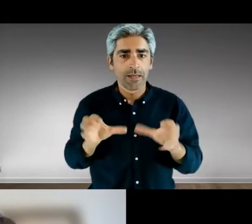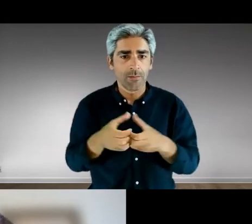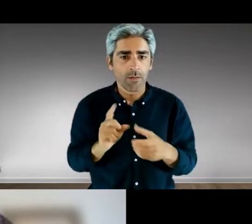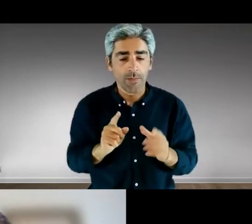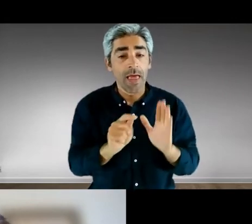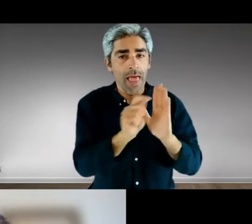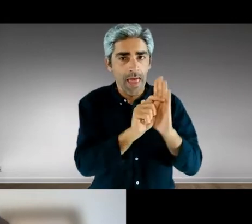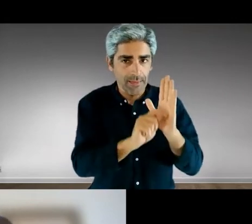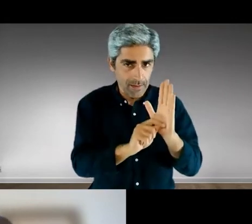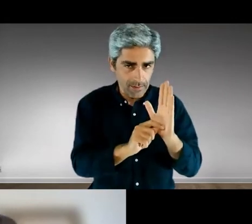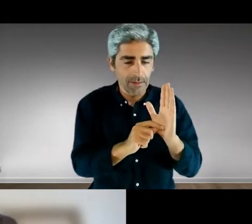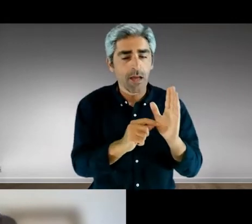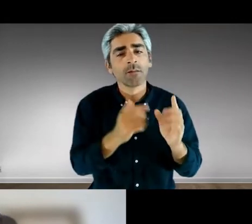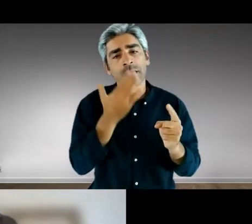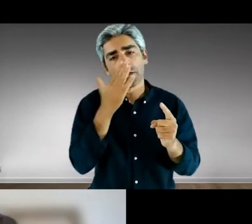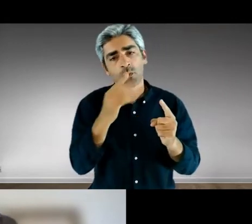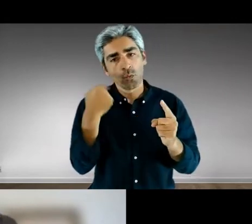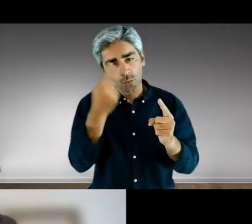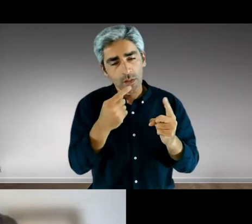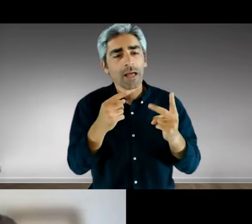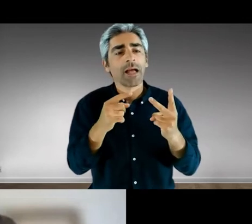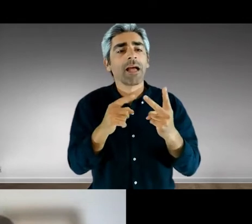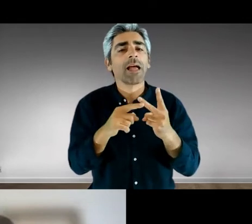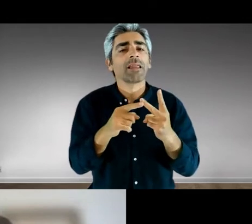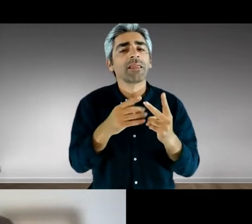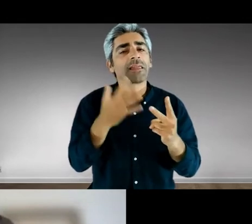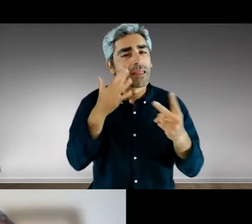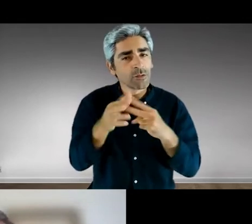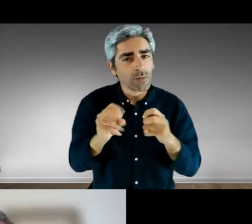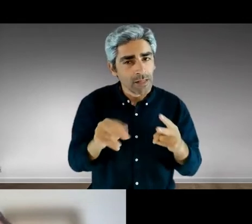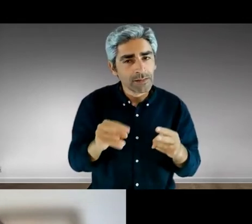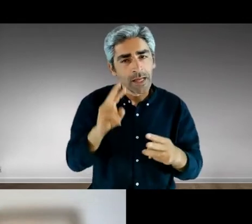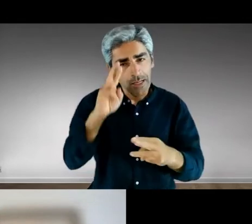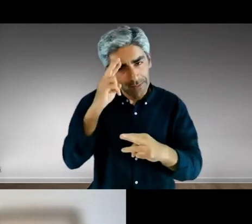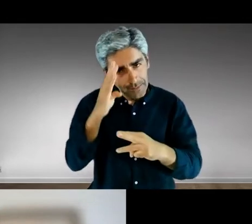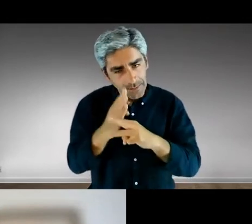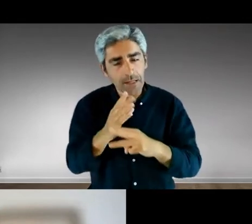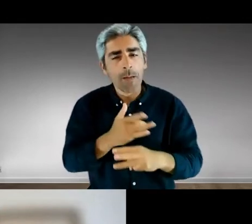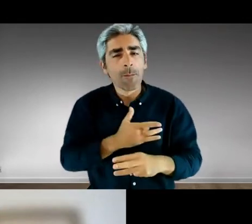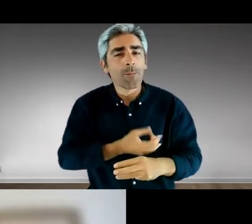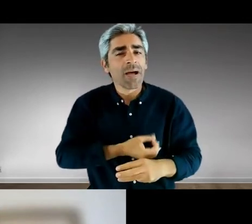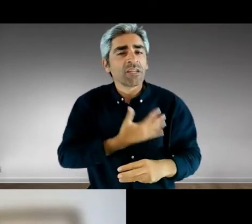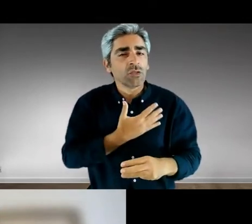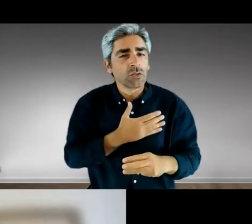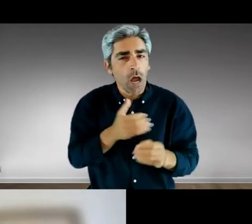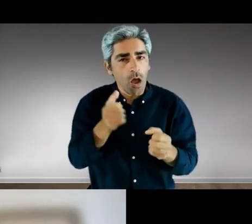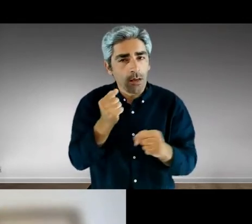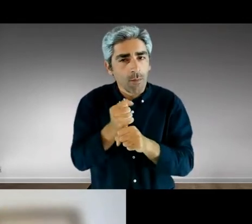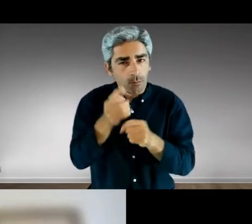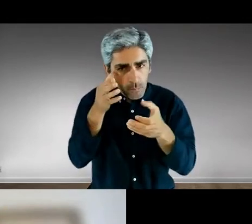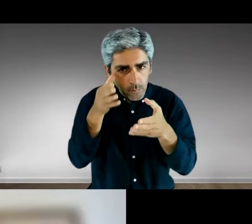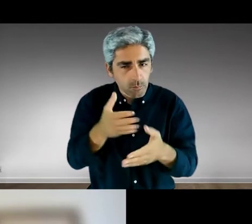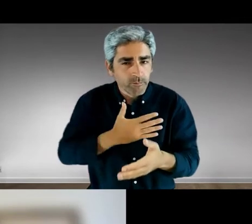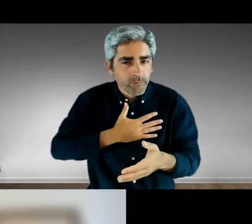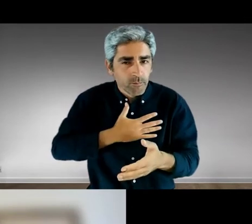ética, caráter, transparência, resiliência e paixão. E falo na paixão porque realmente é o que o colega dizia.